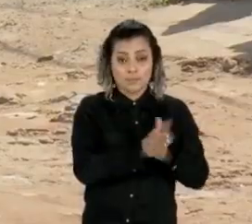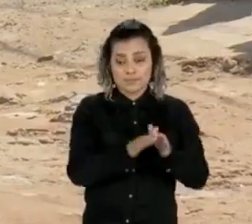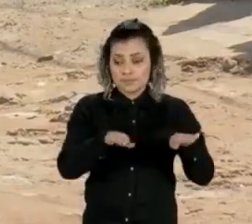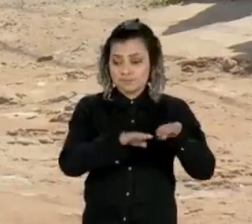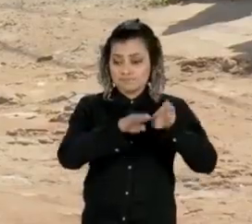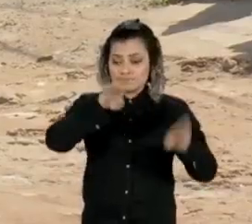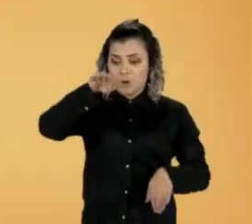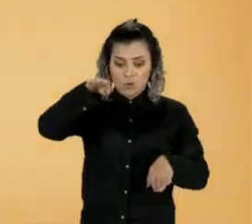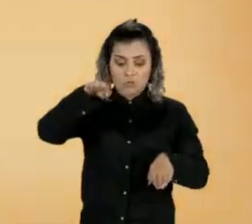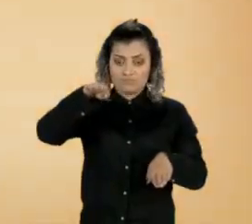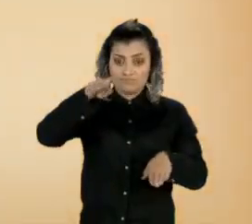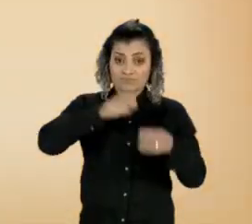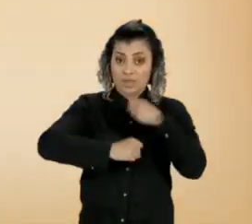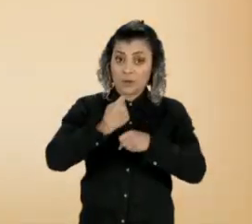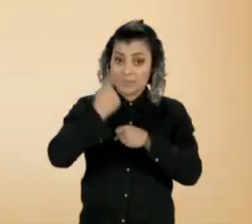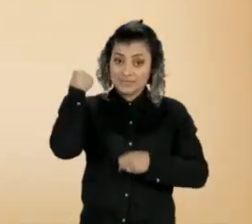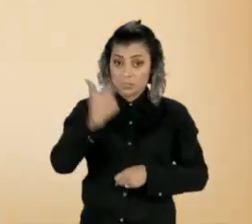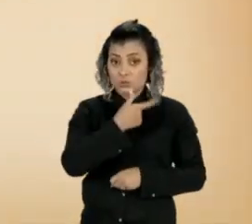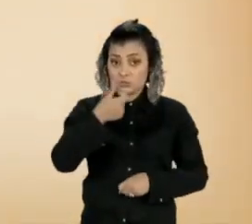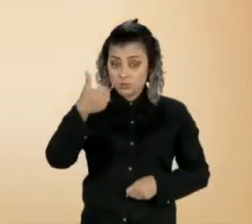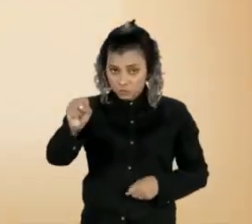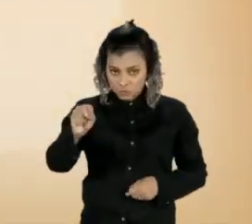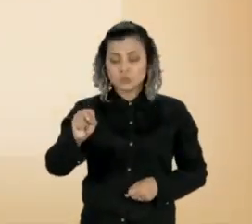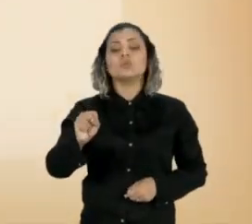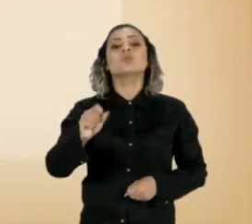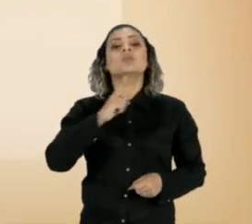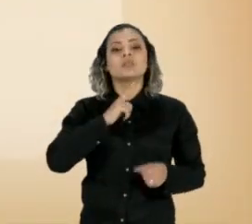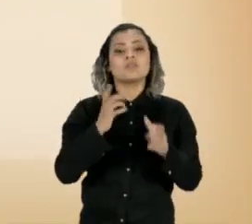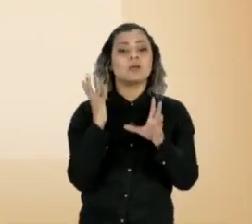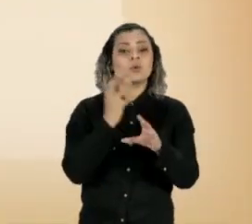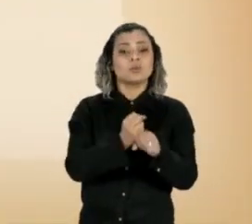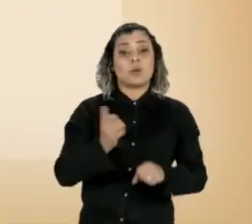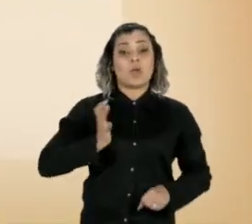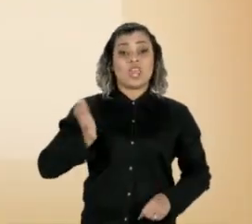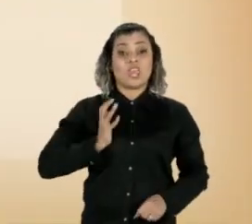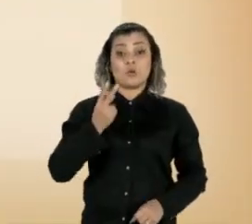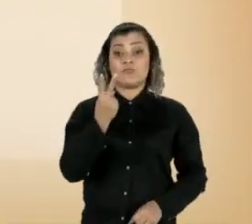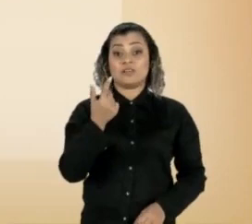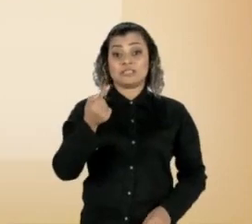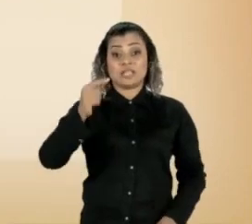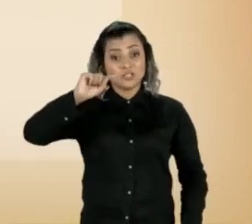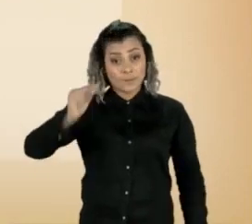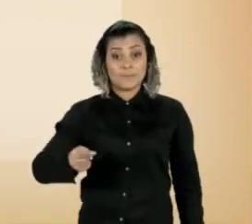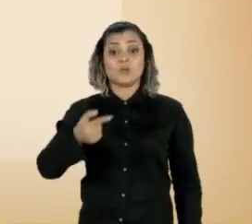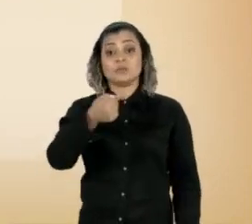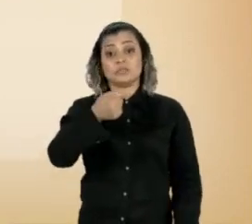país no ano passado. Segundo o levantamento, o rendimento médio da população mais rica era de R$